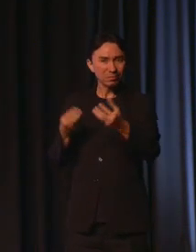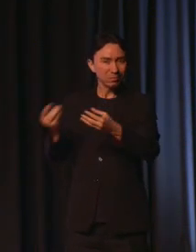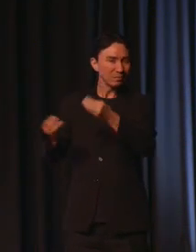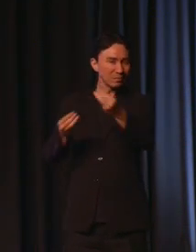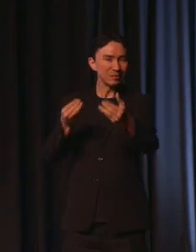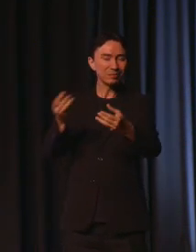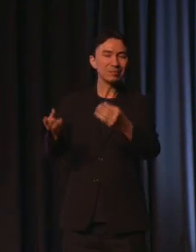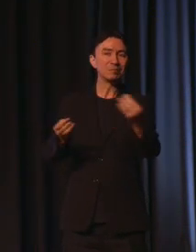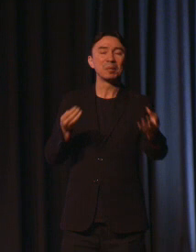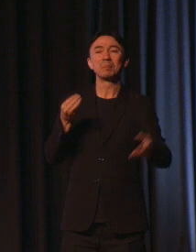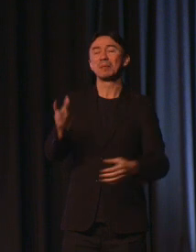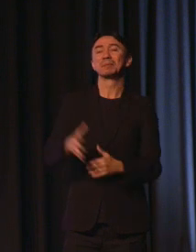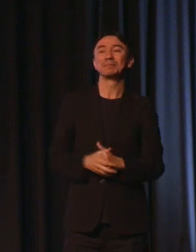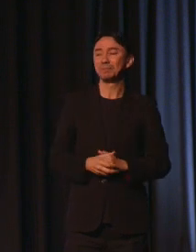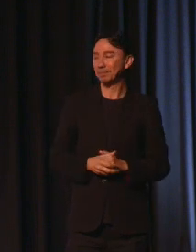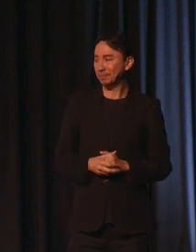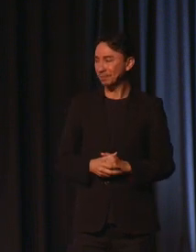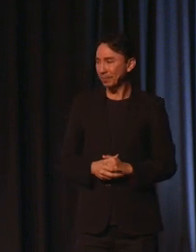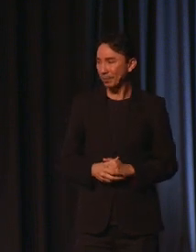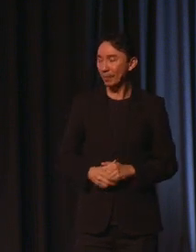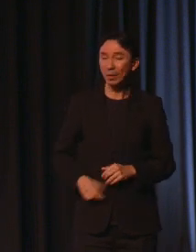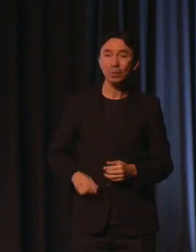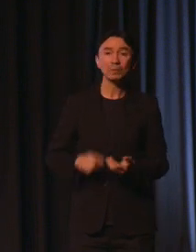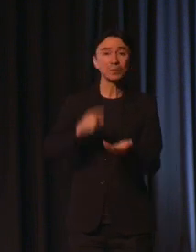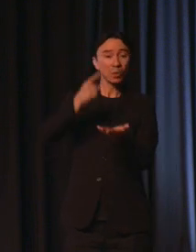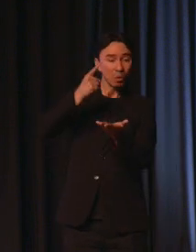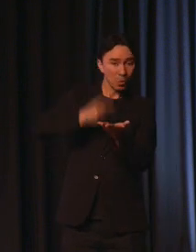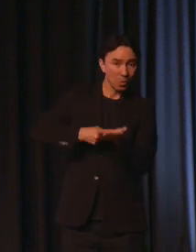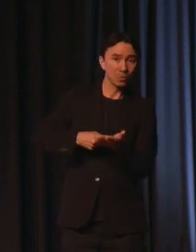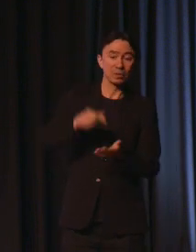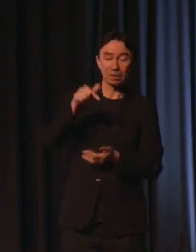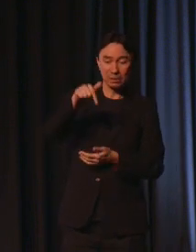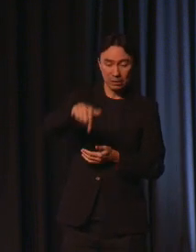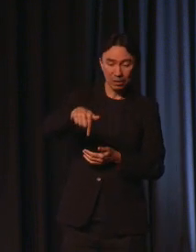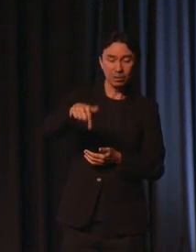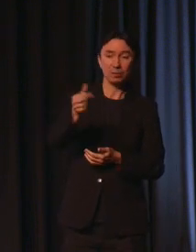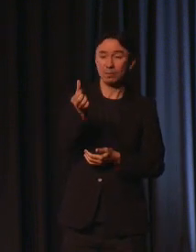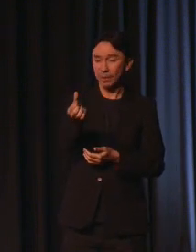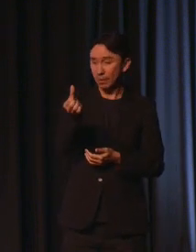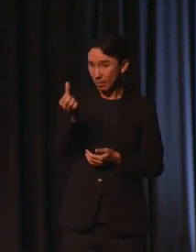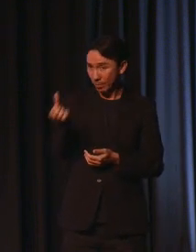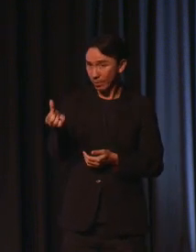falei. O 766, ele trouxe, como eu disse, a parte